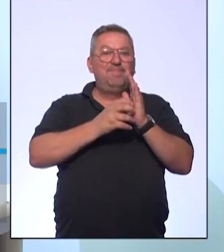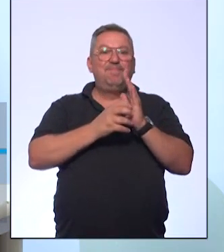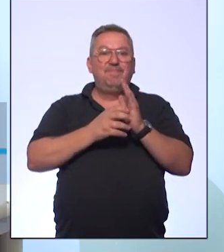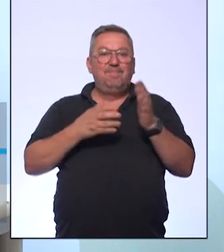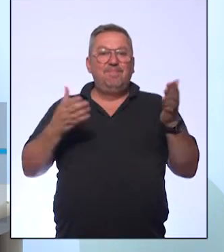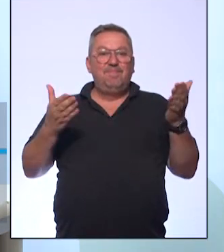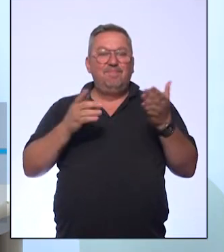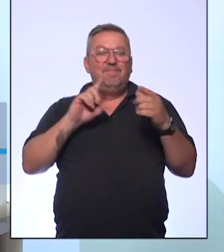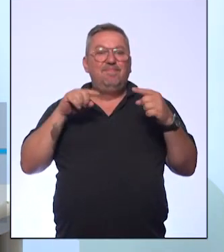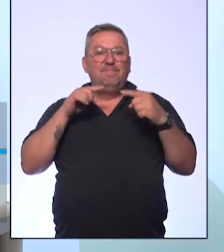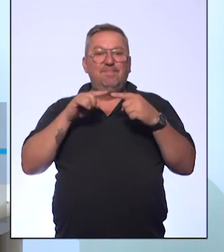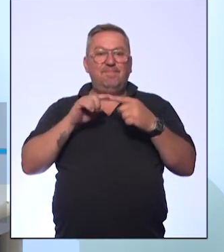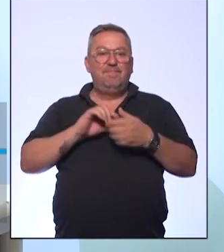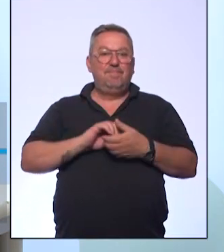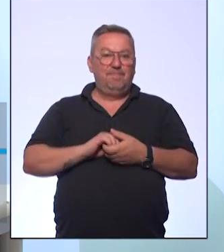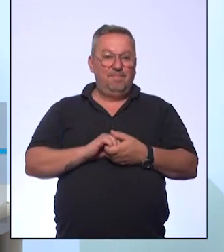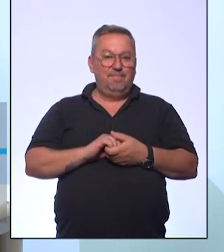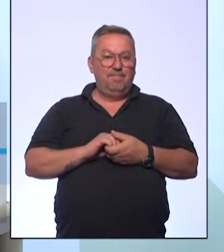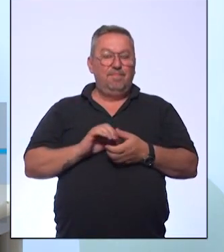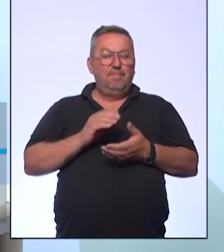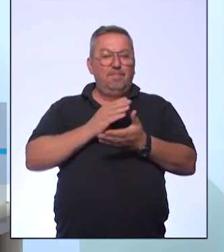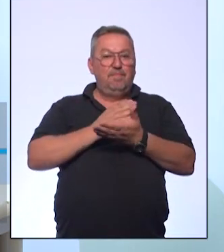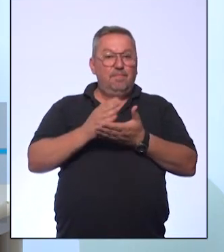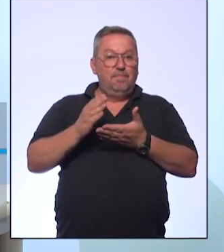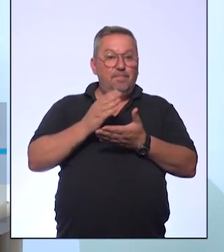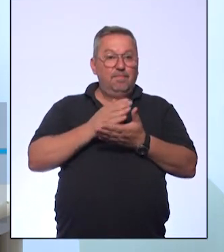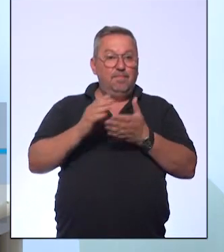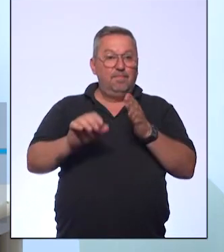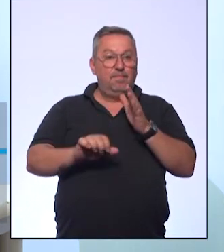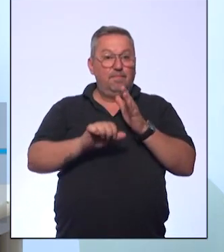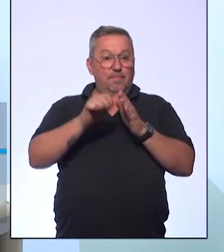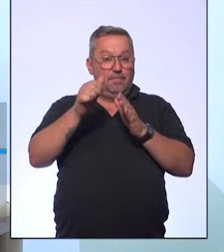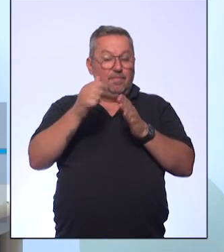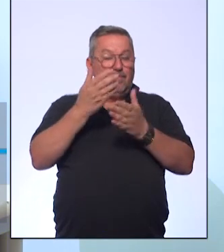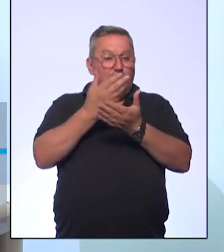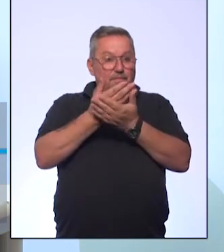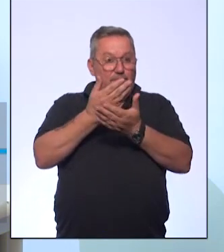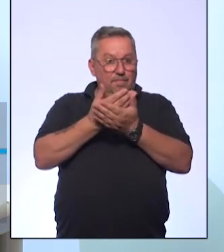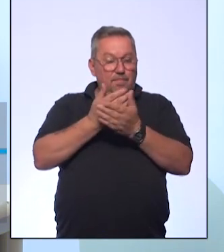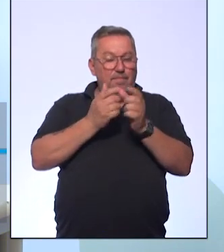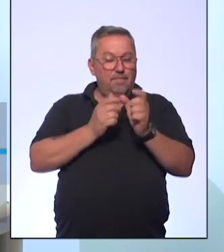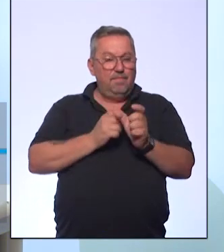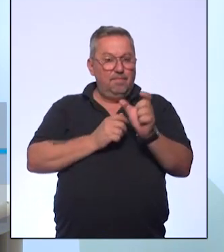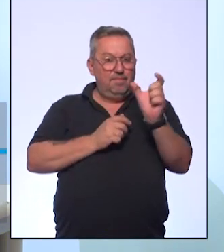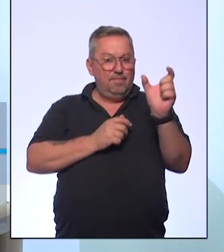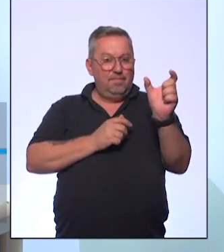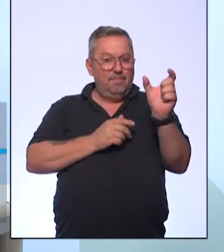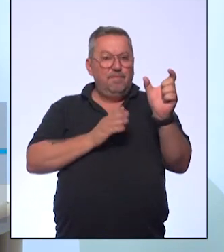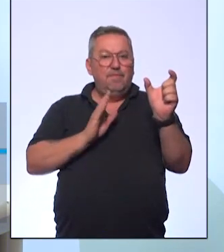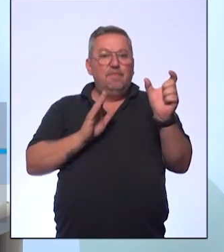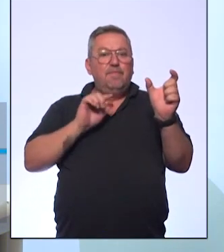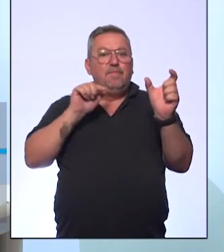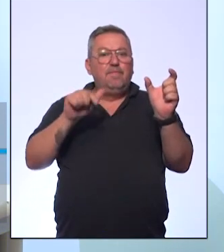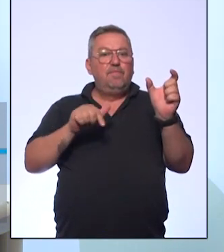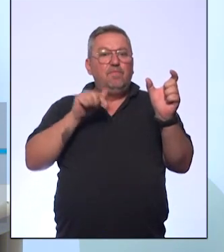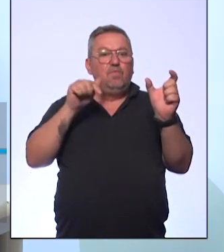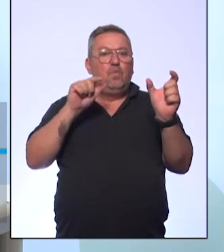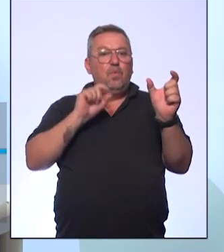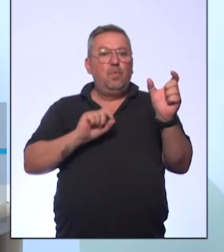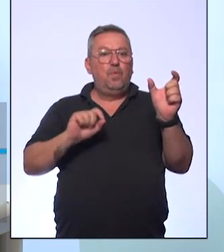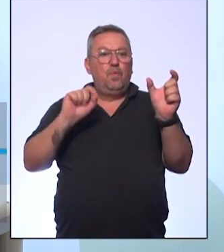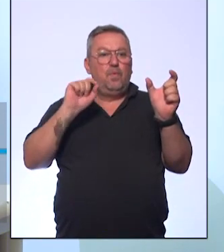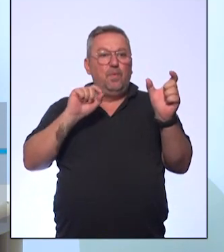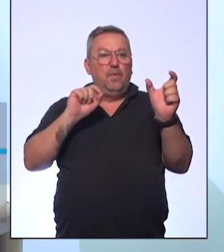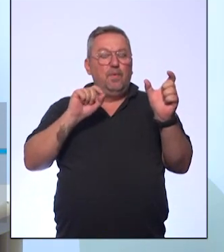esse é o nosso objetivo. E para começar, a primeira parte da aula, a gente já vai trabalhar com